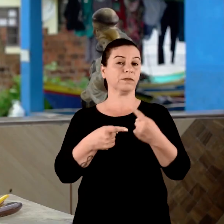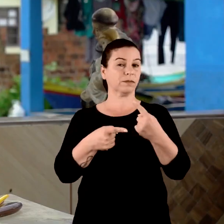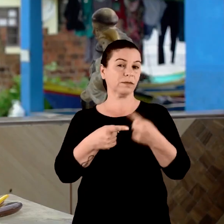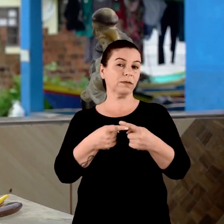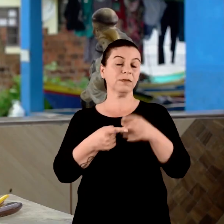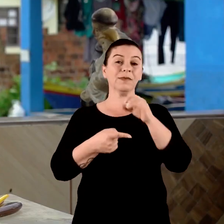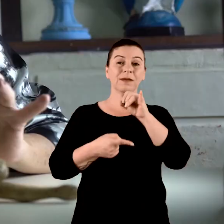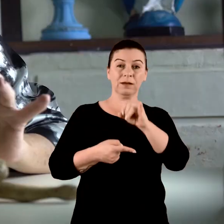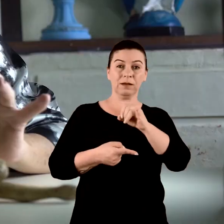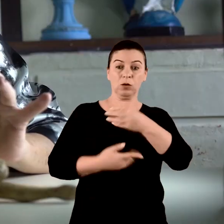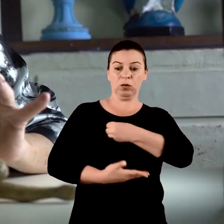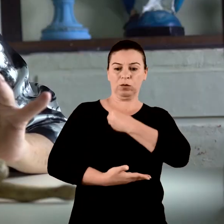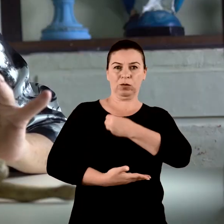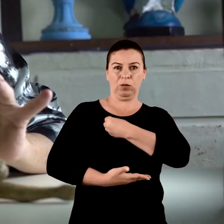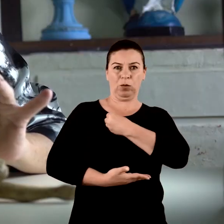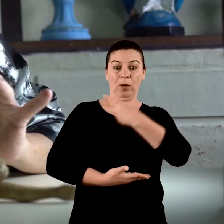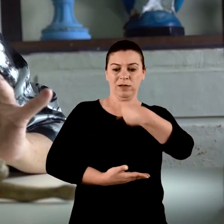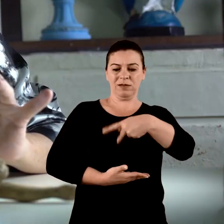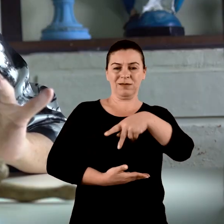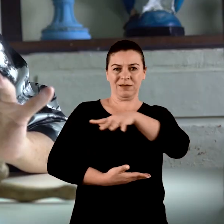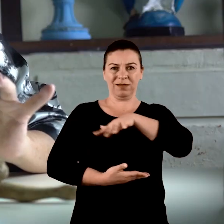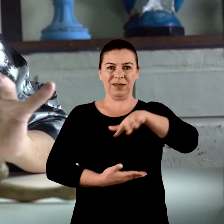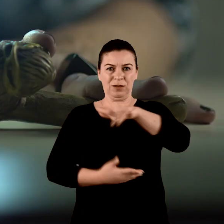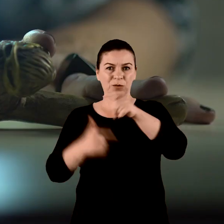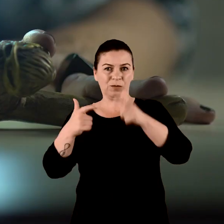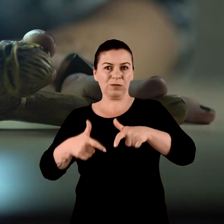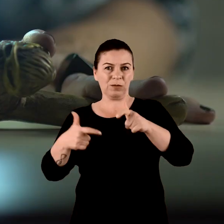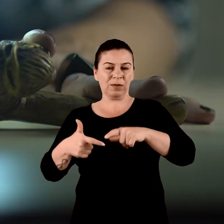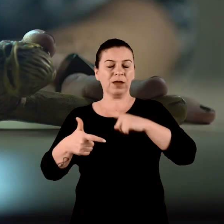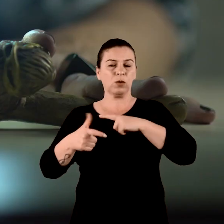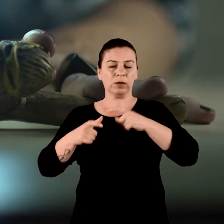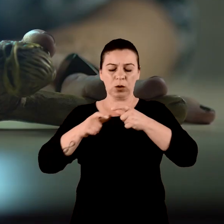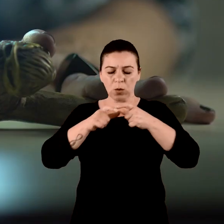até porque se eu estou no meu ateliê,